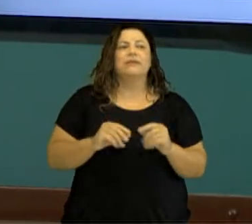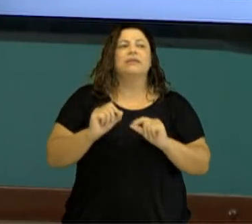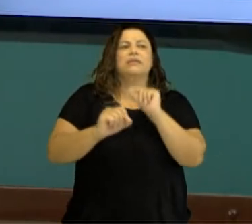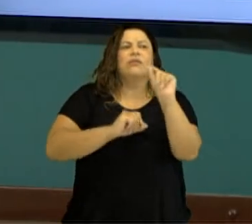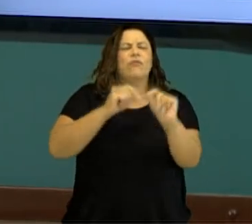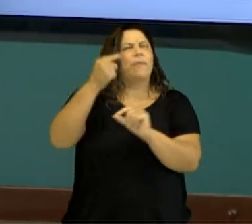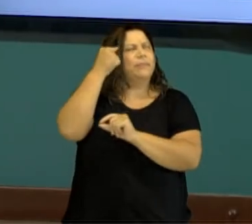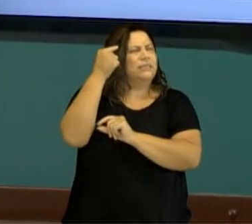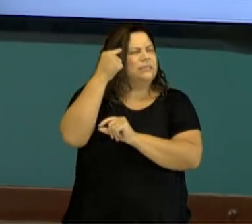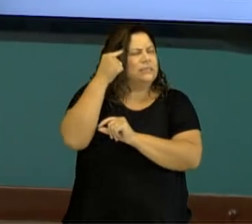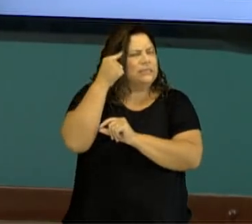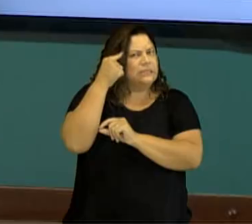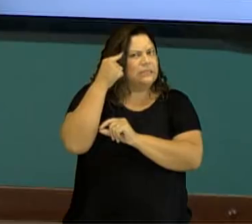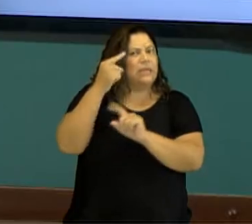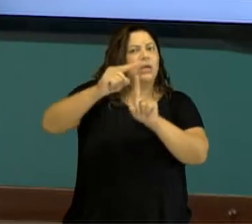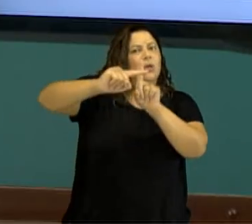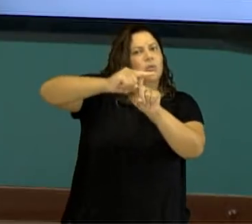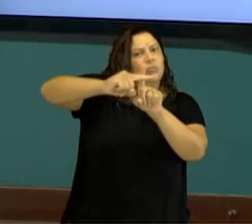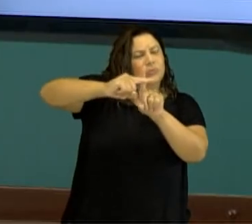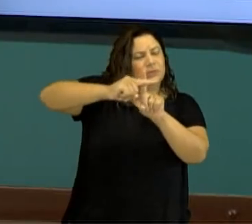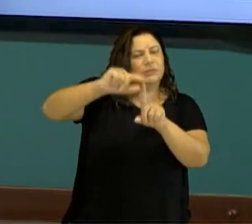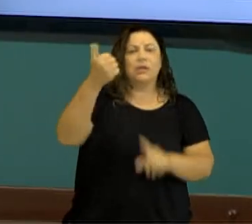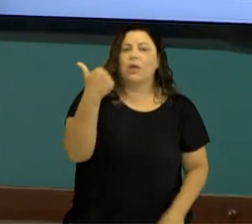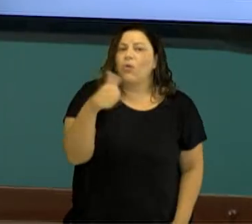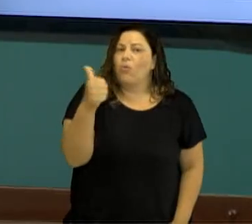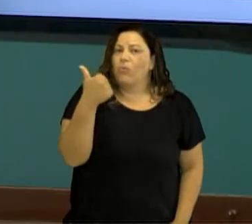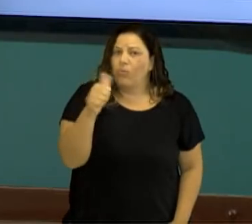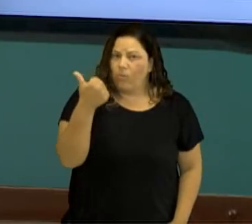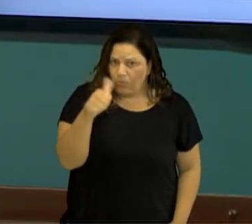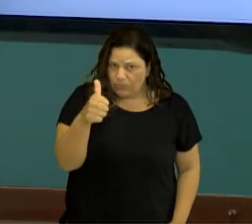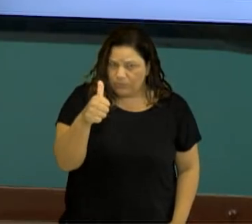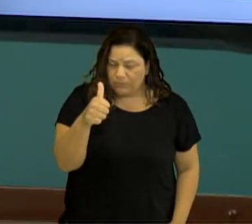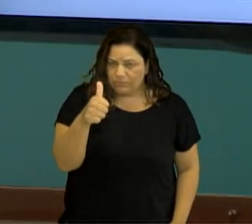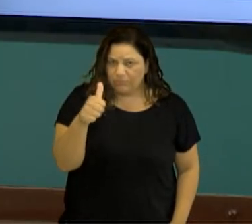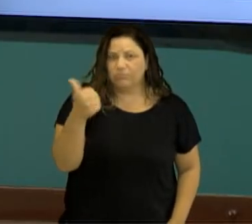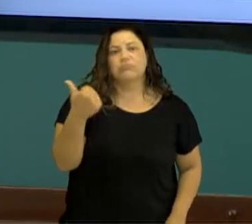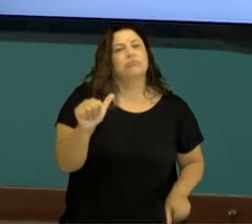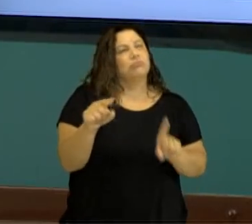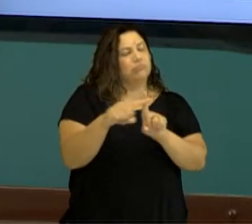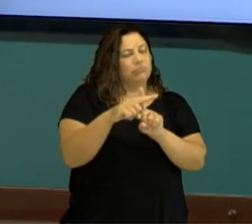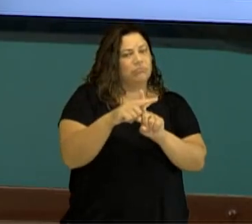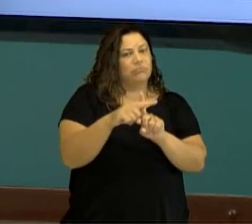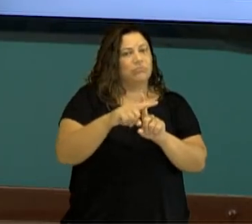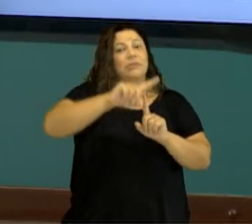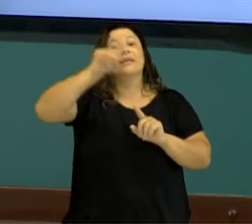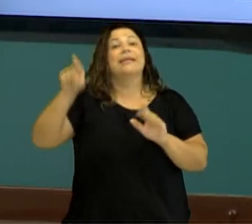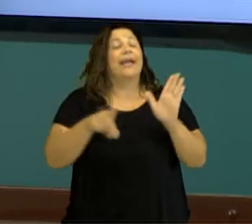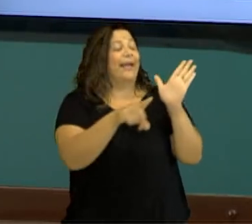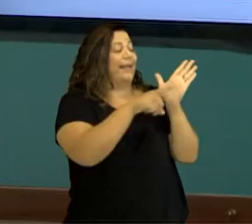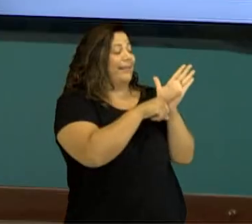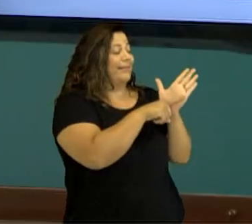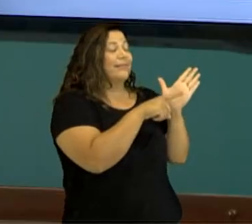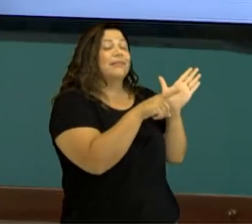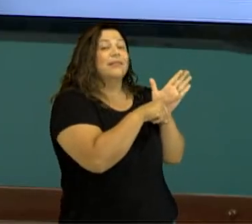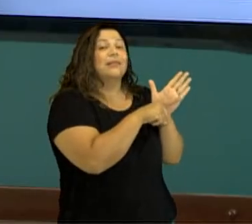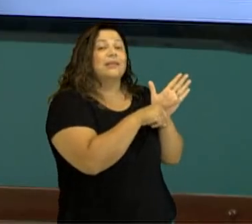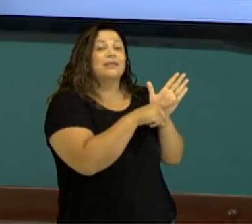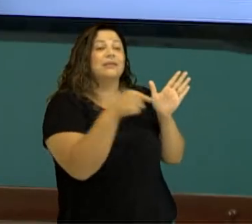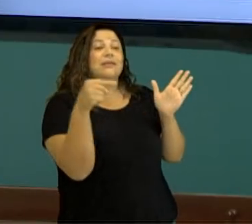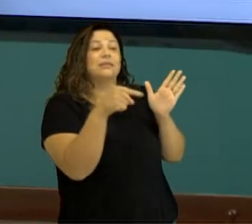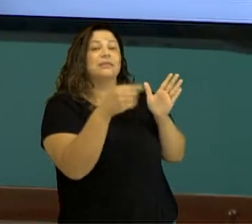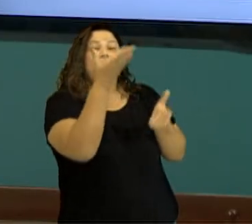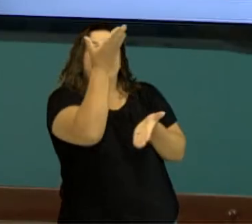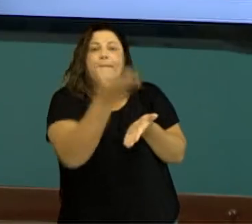elétrica positiva desse íon é igual a 11, positiva igual a 11. A negativa, ele perdeu